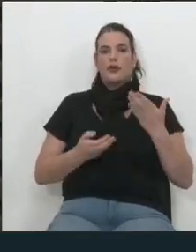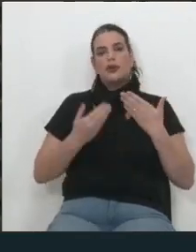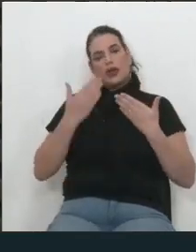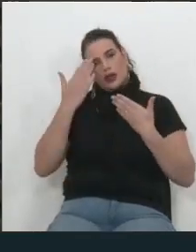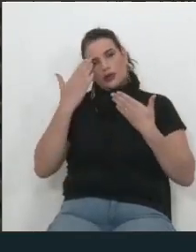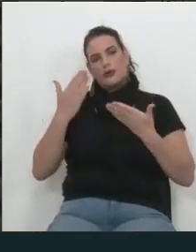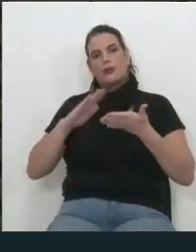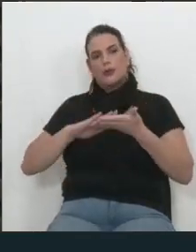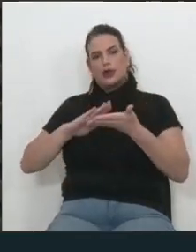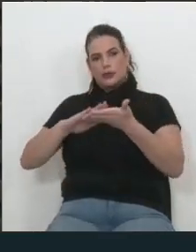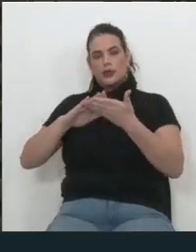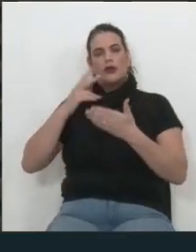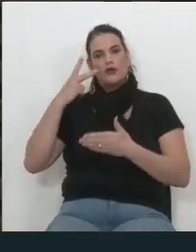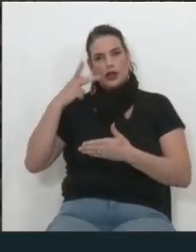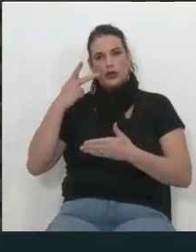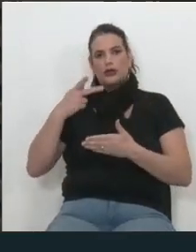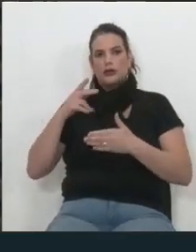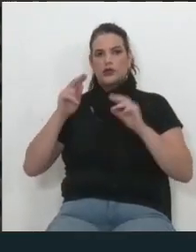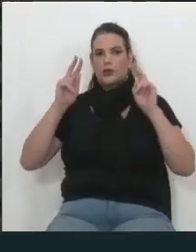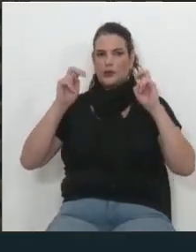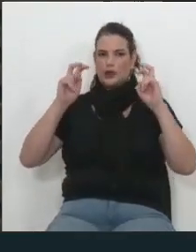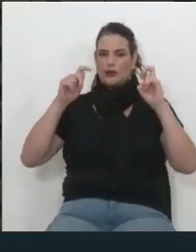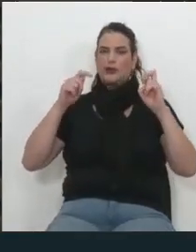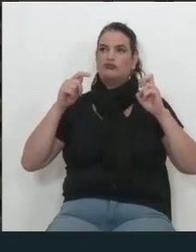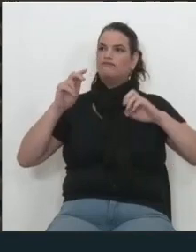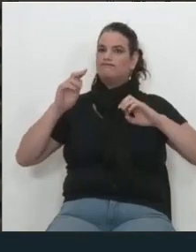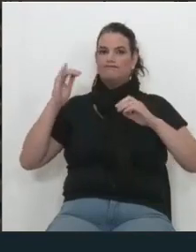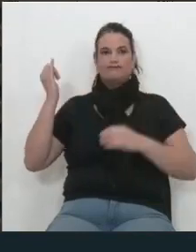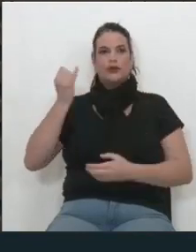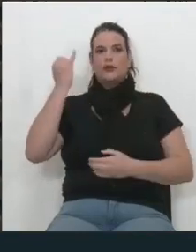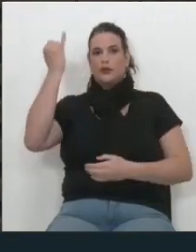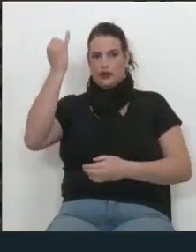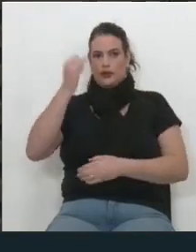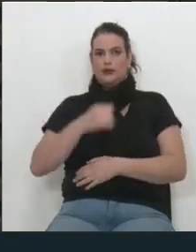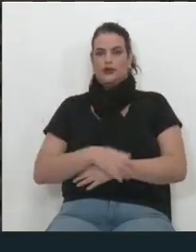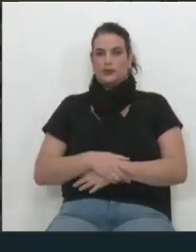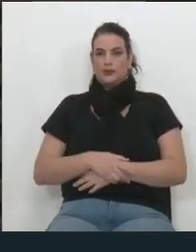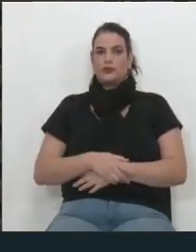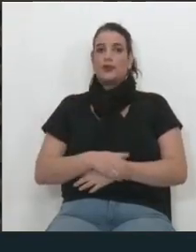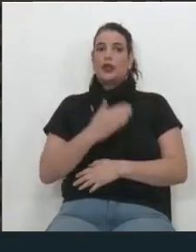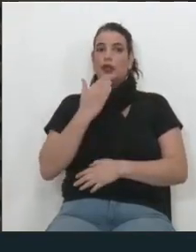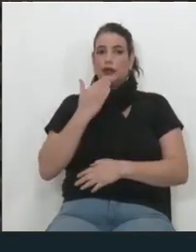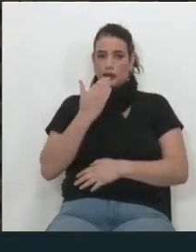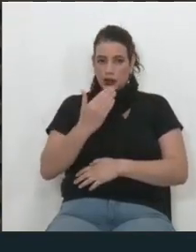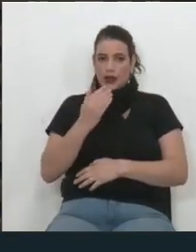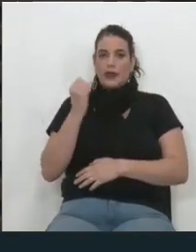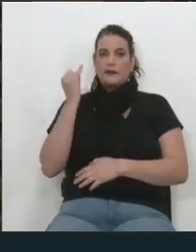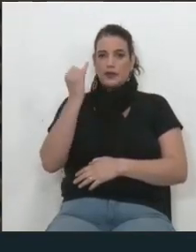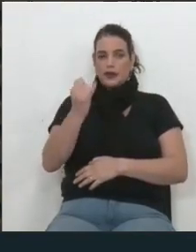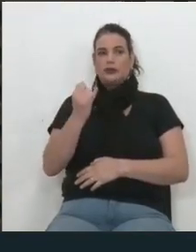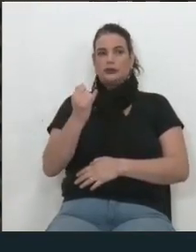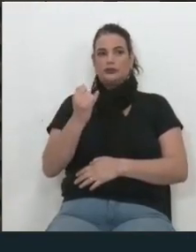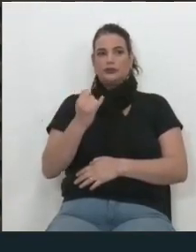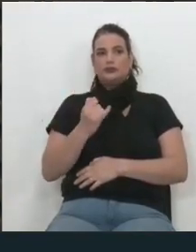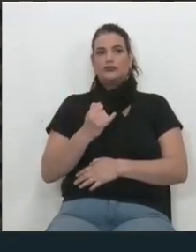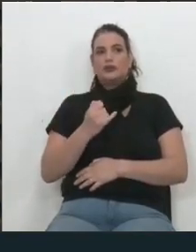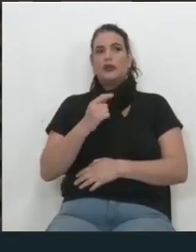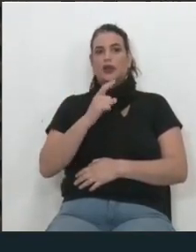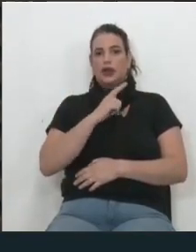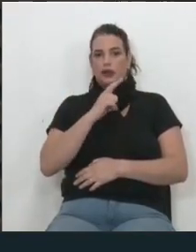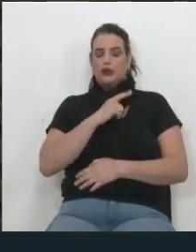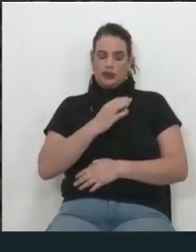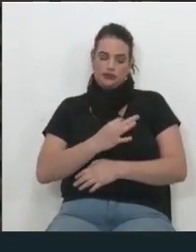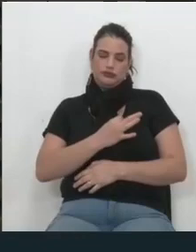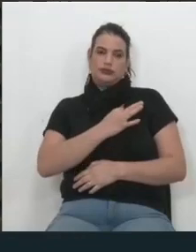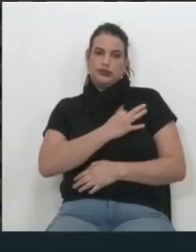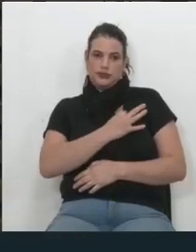vereador por levantar esse tema tão importante e dizer, eu tenho um marca-passo aqui que